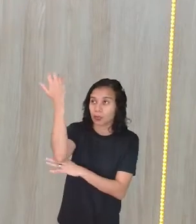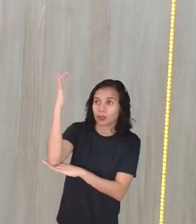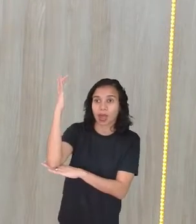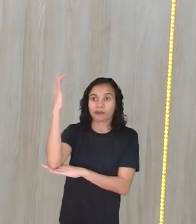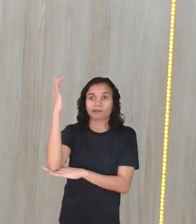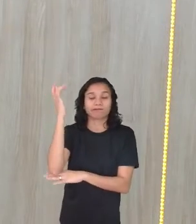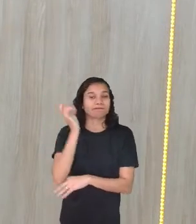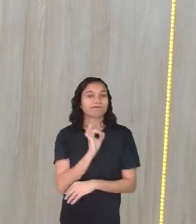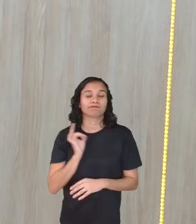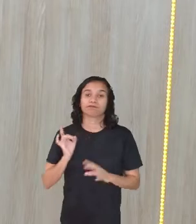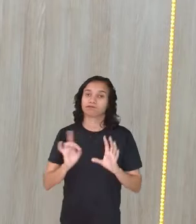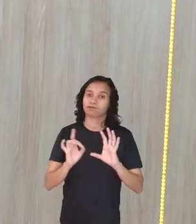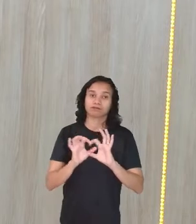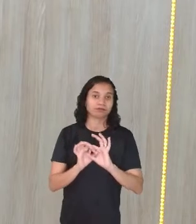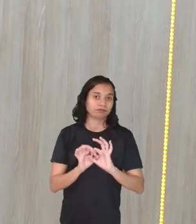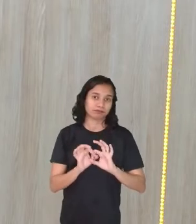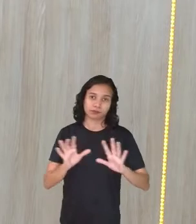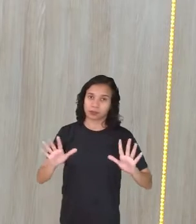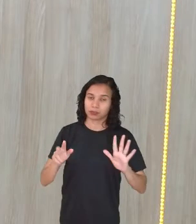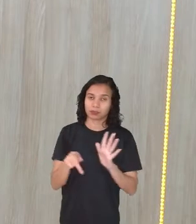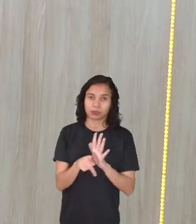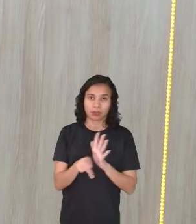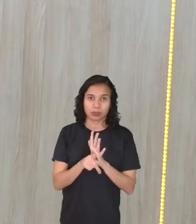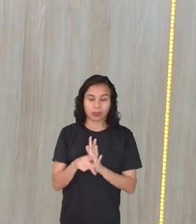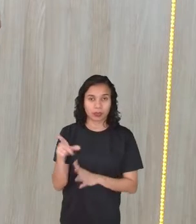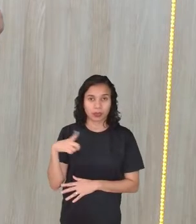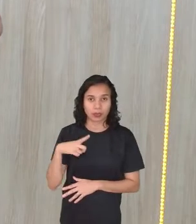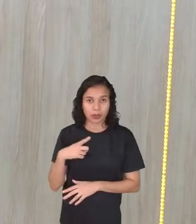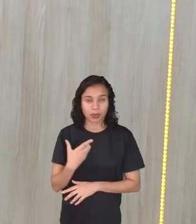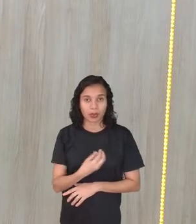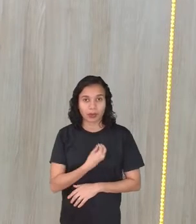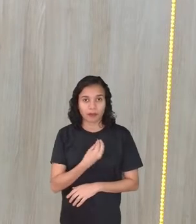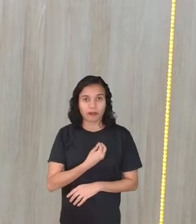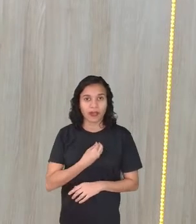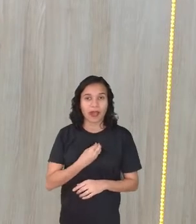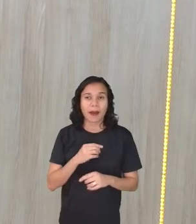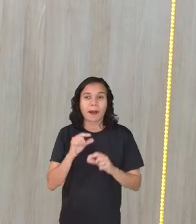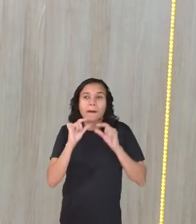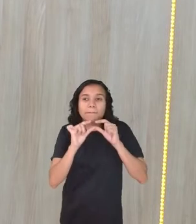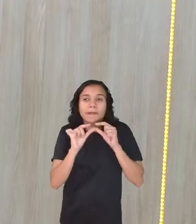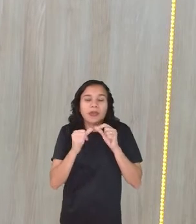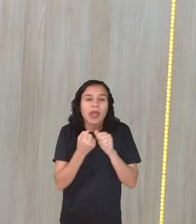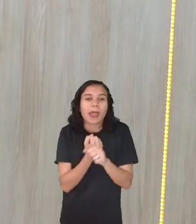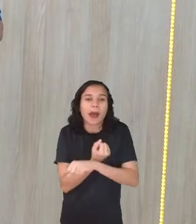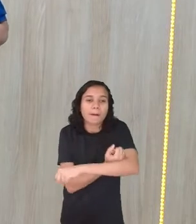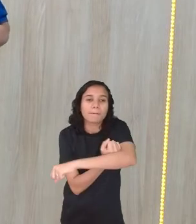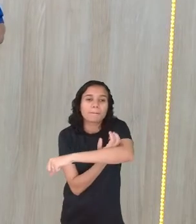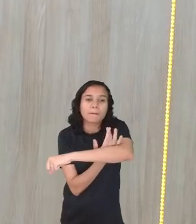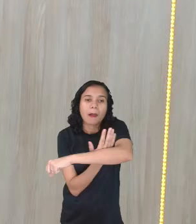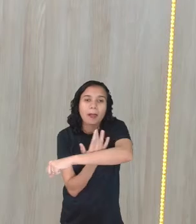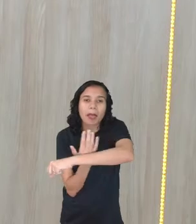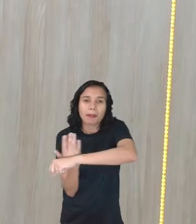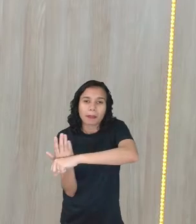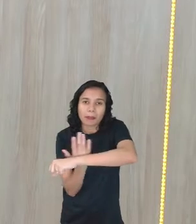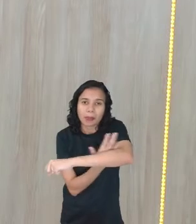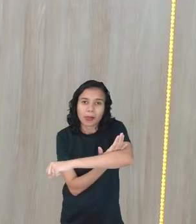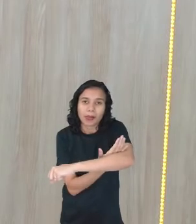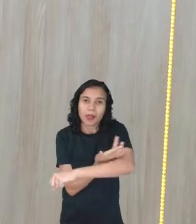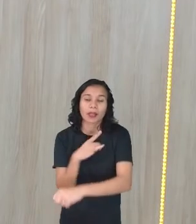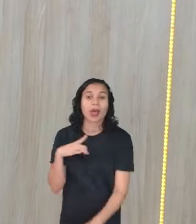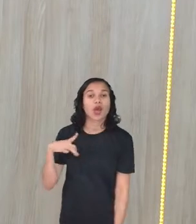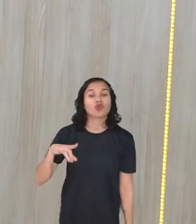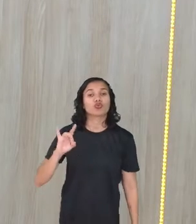não permite na sua área a presença de gramíneas. E isso vai acontecer o quê? Ele vai ficar